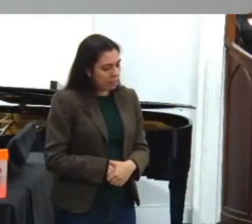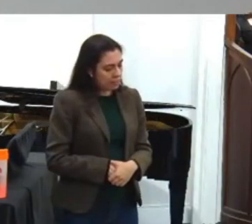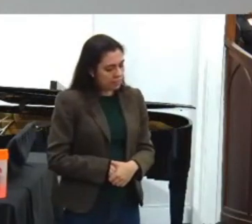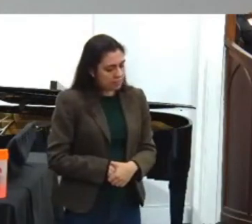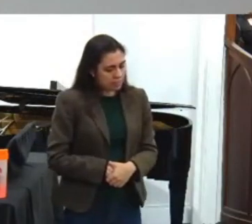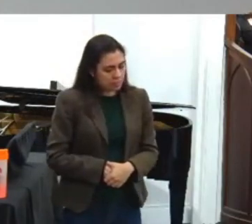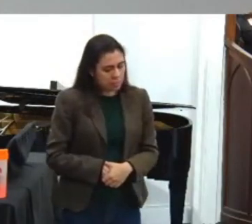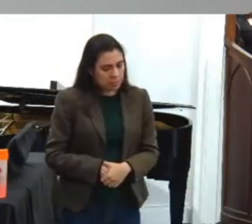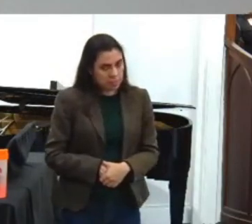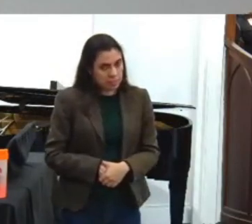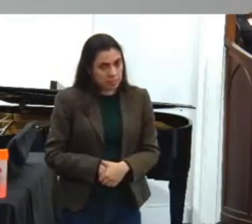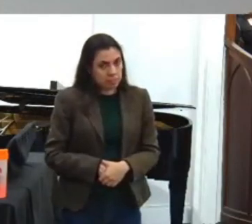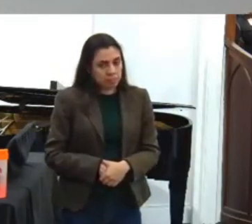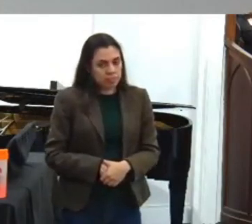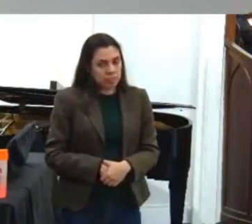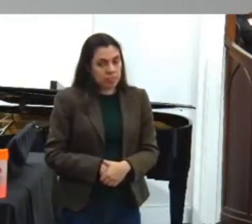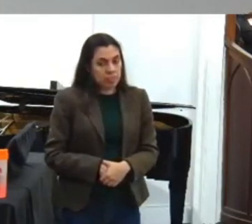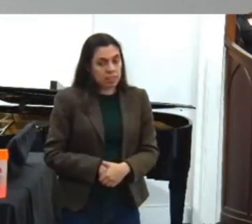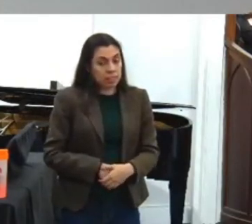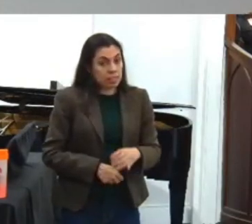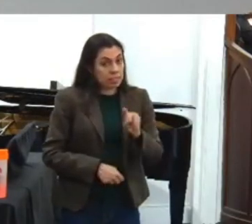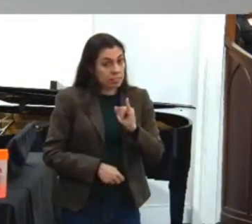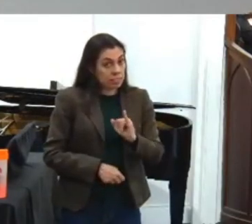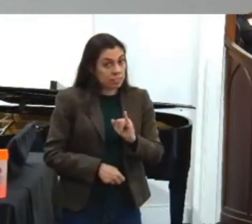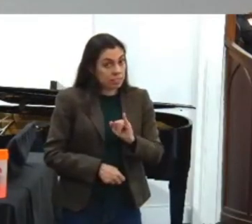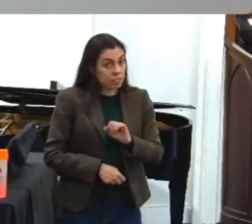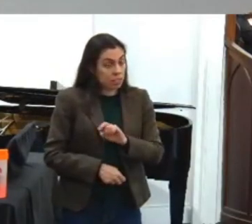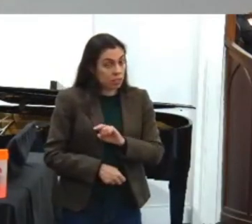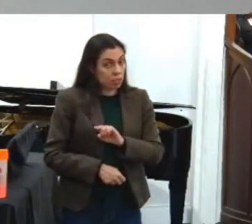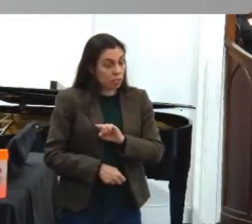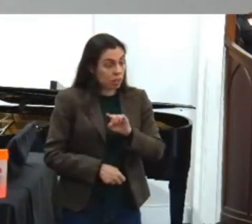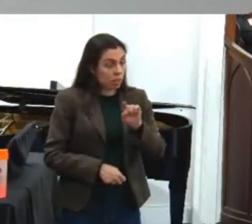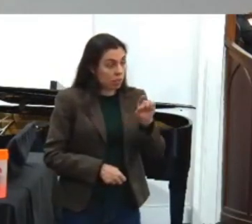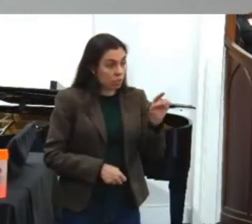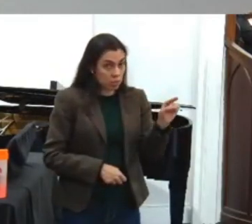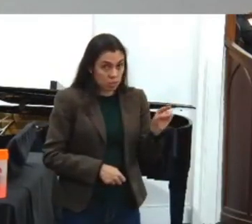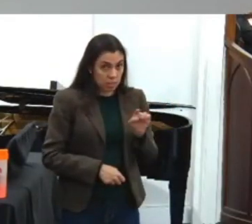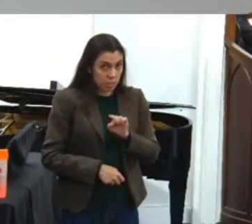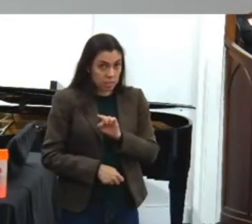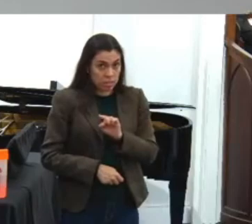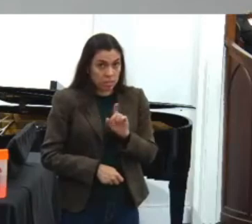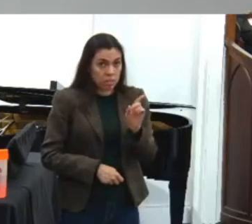Se você não tem certeza daquilo que Cristo é na sua vida,